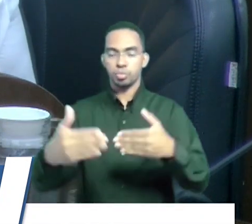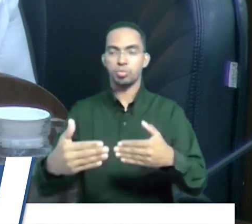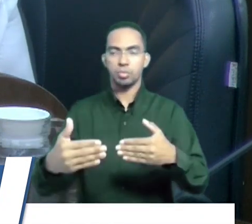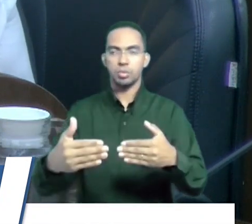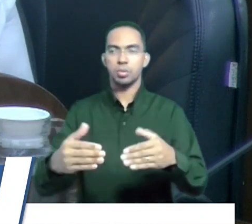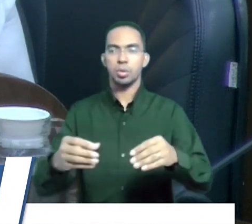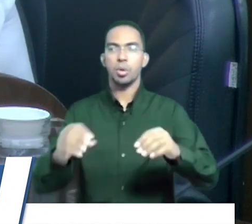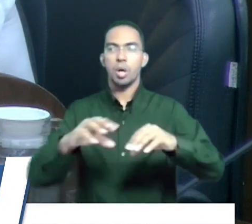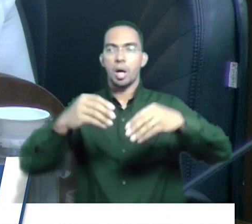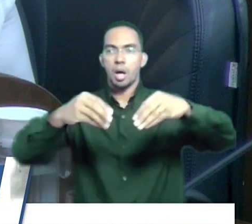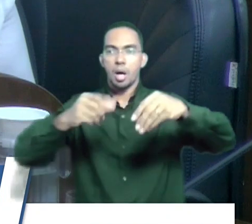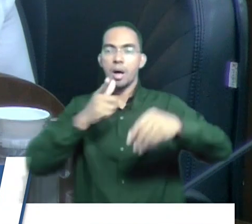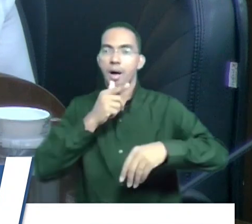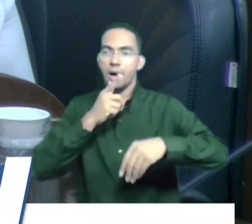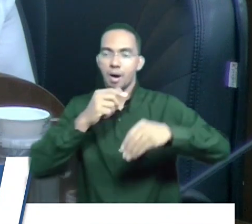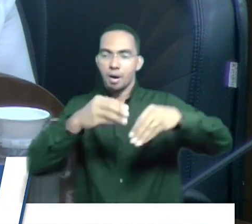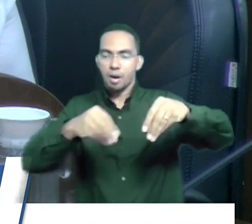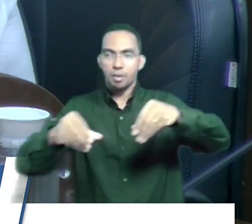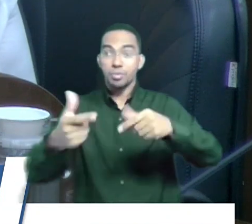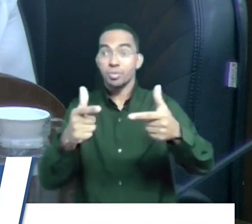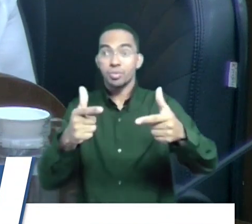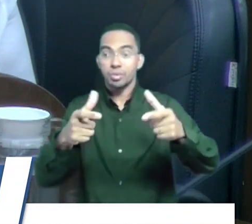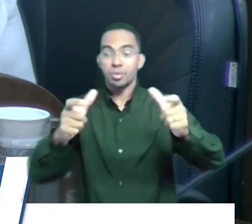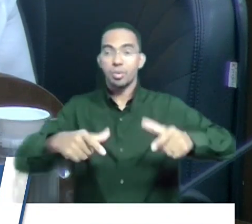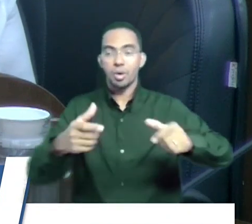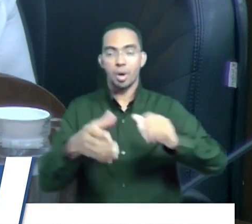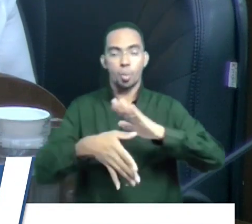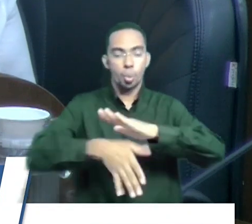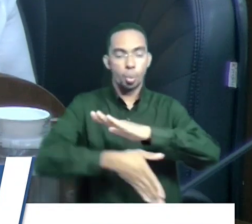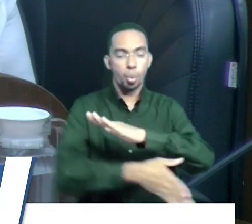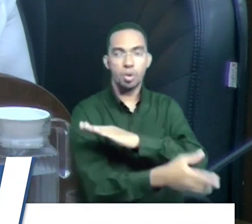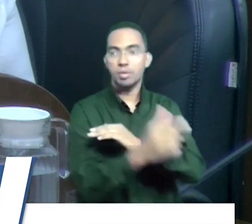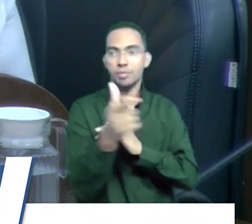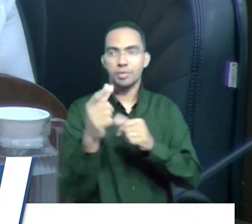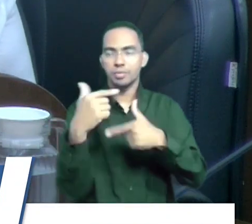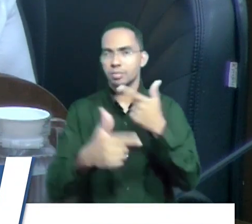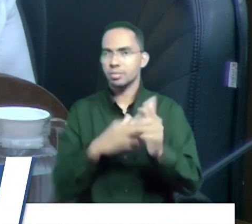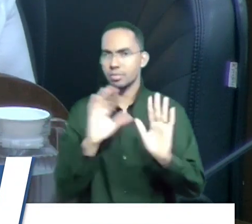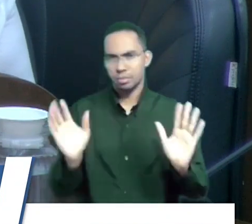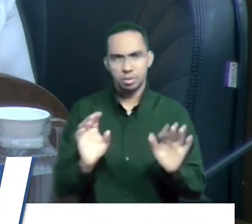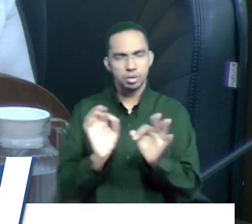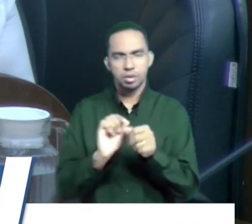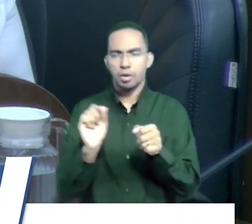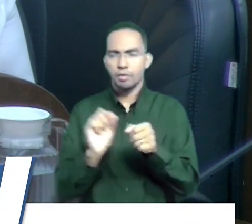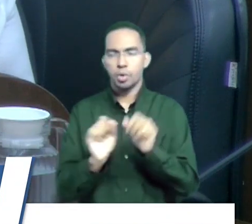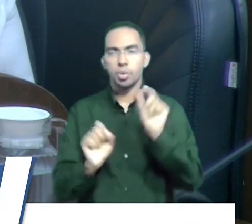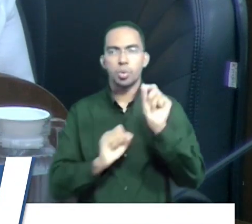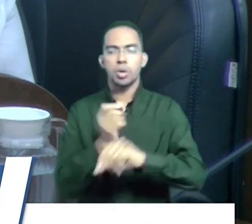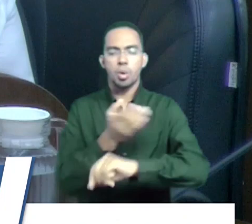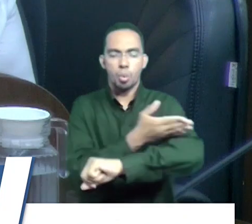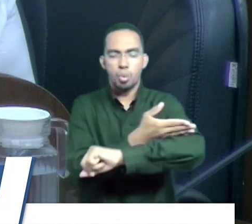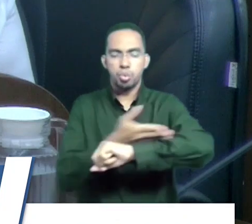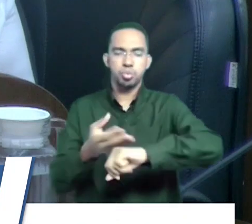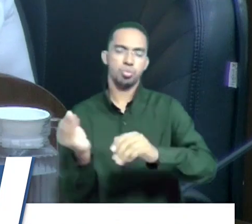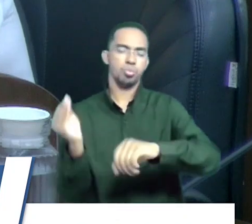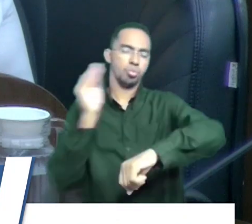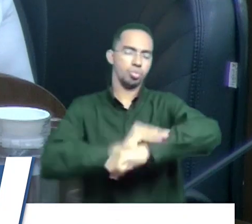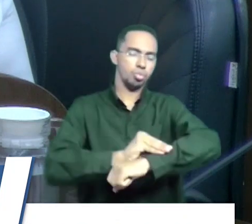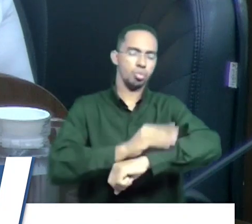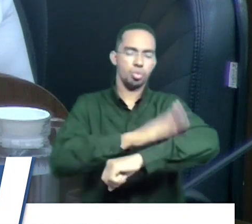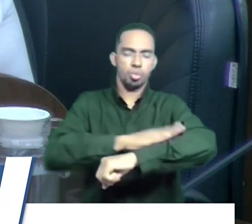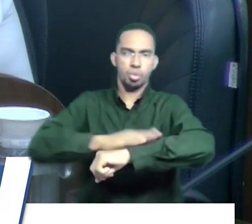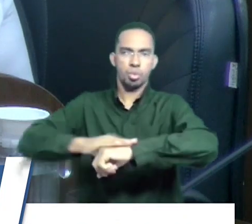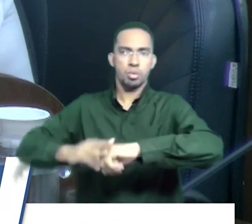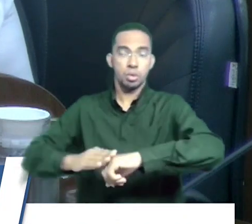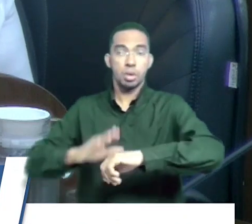pista. Então, você observa que não tem escoamento de água, não foi feito um trabalho, foi feito somente a massa asfáltica jogada por cima. E todas as vezes que